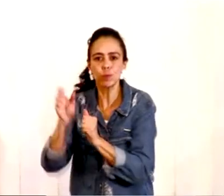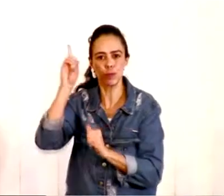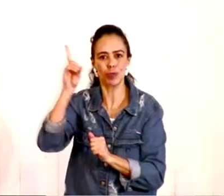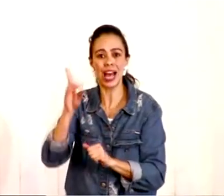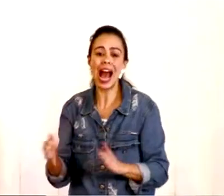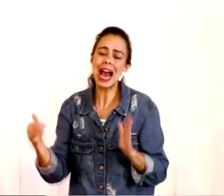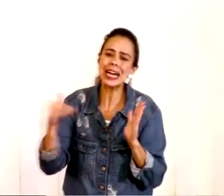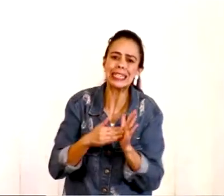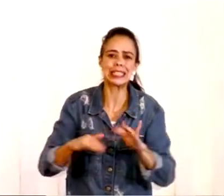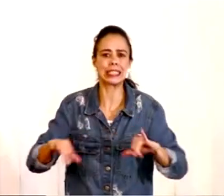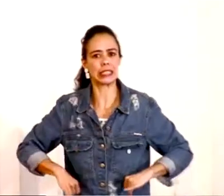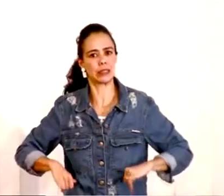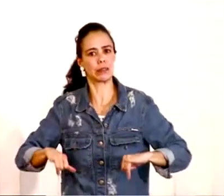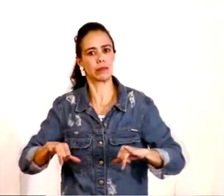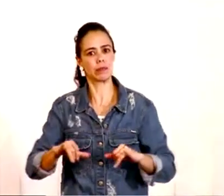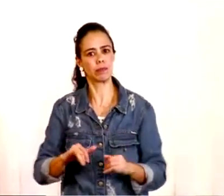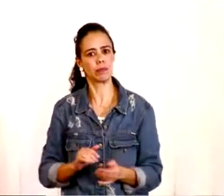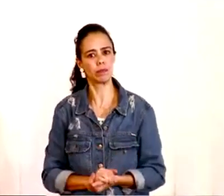sofrimento.